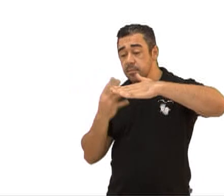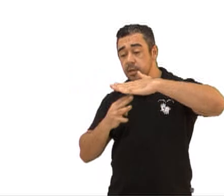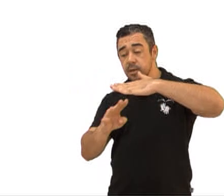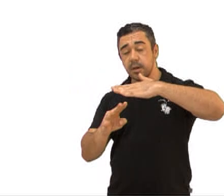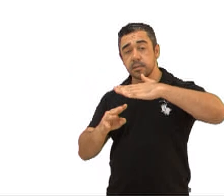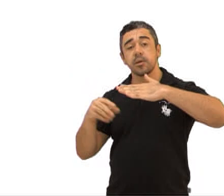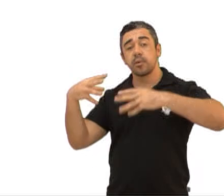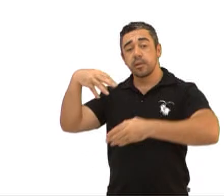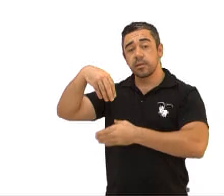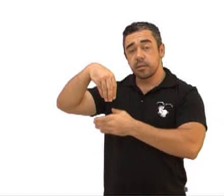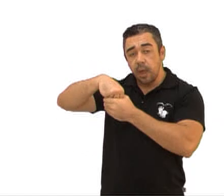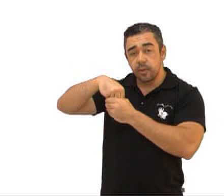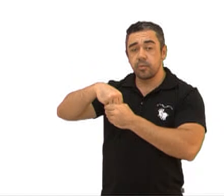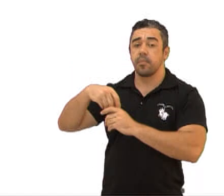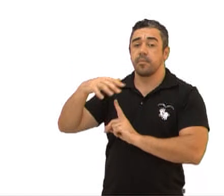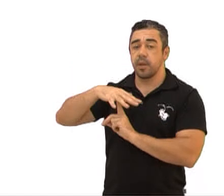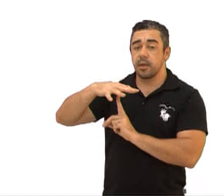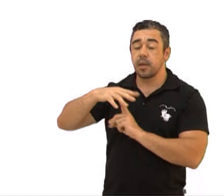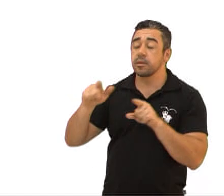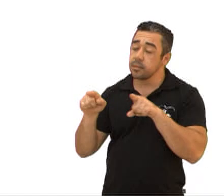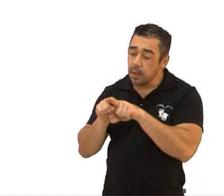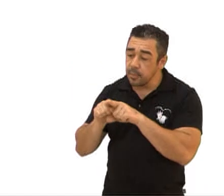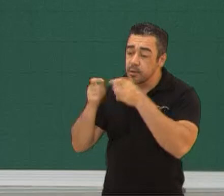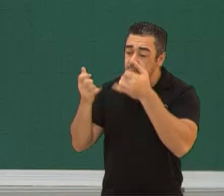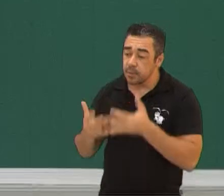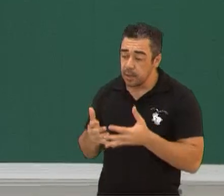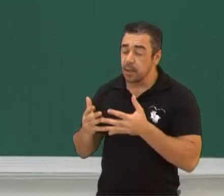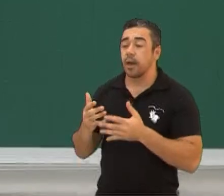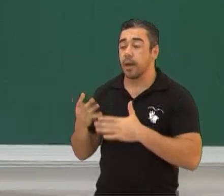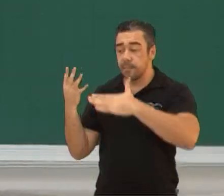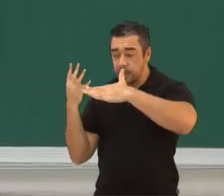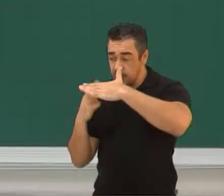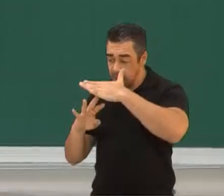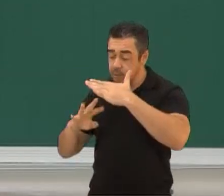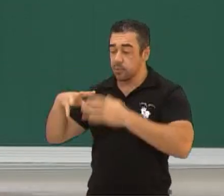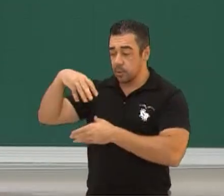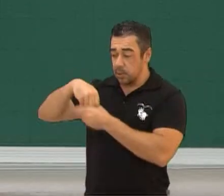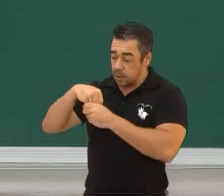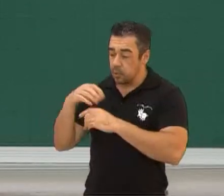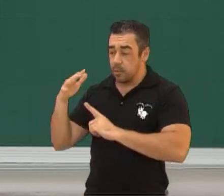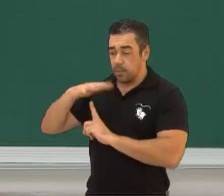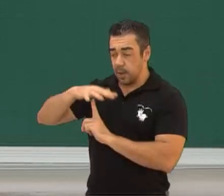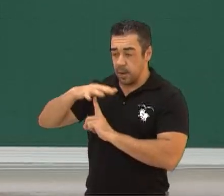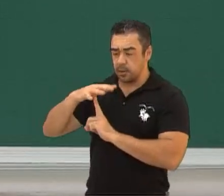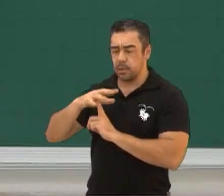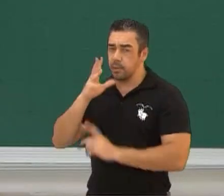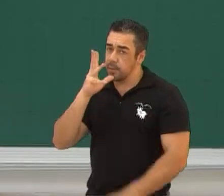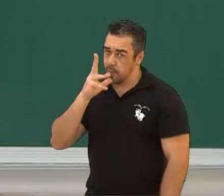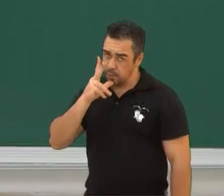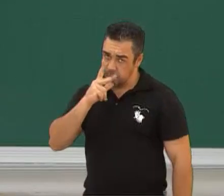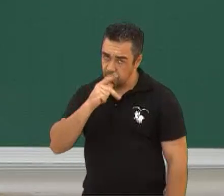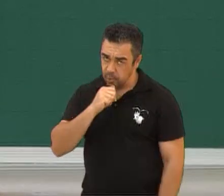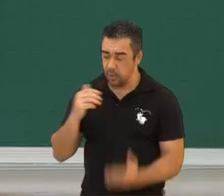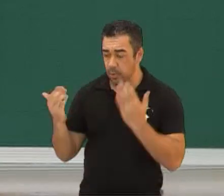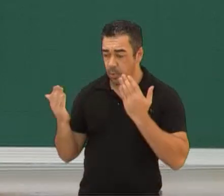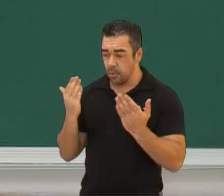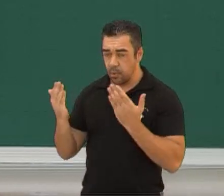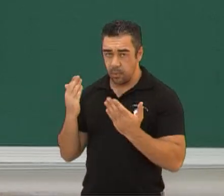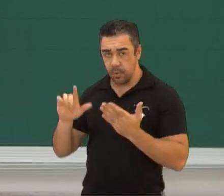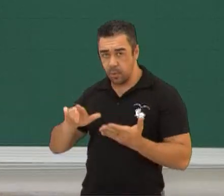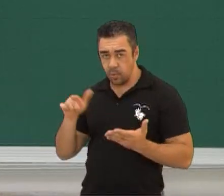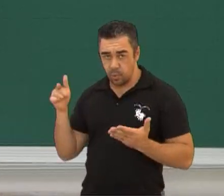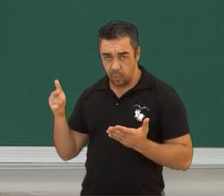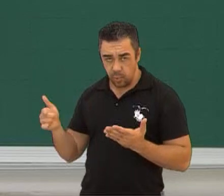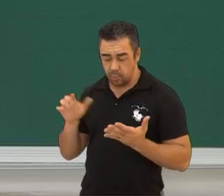estado do Paraná. Não podemos deixar de relatar que o processo migratório do Paraná, ele ocorreu mais tarde do que comparado ao resto